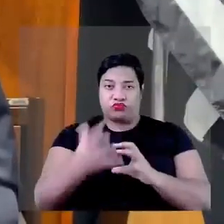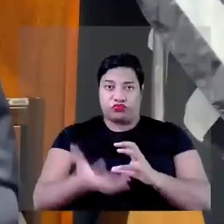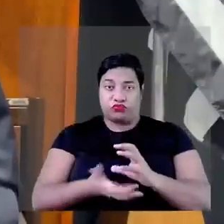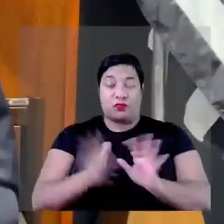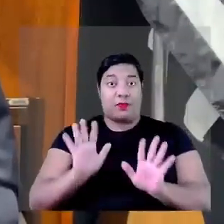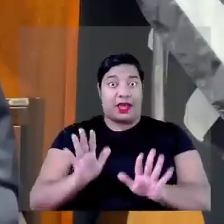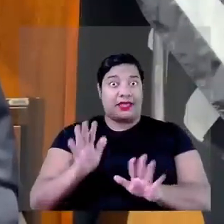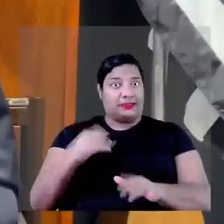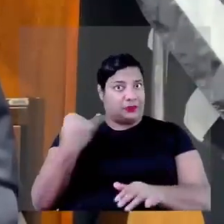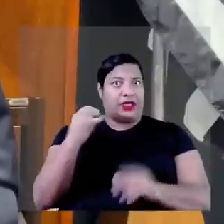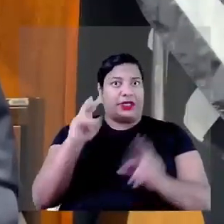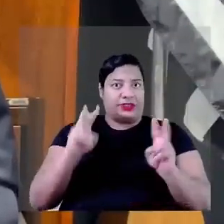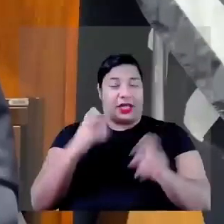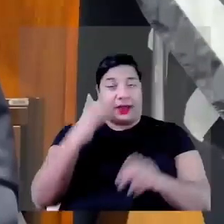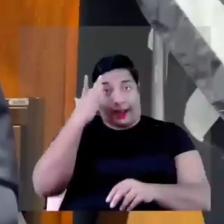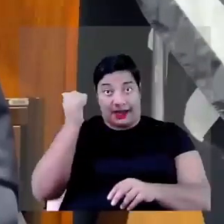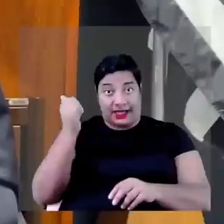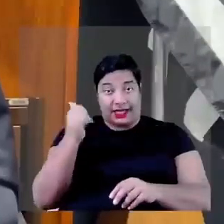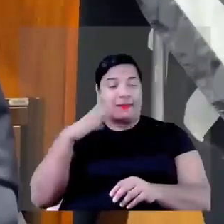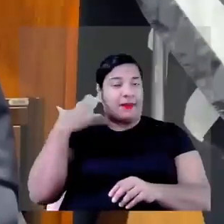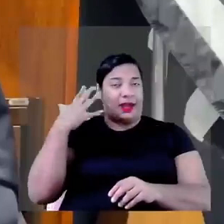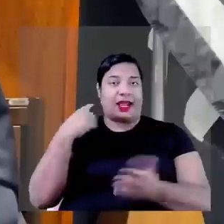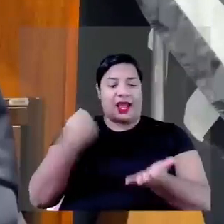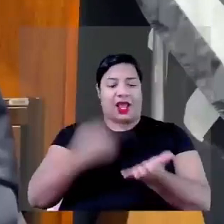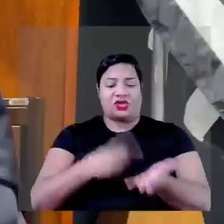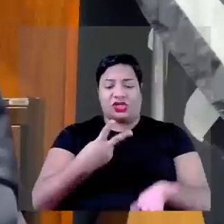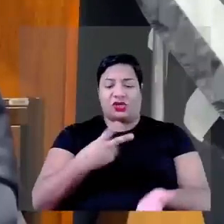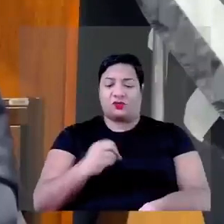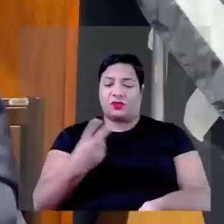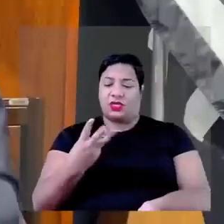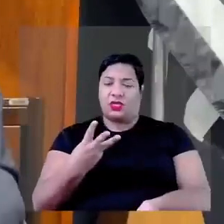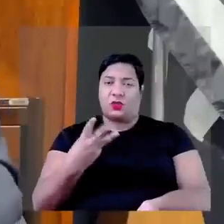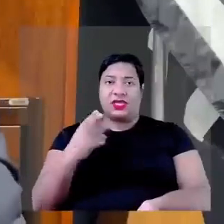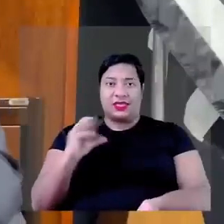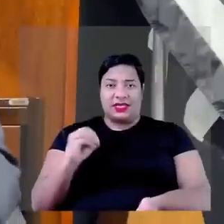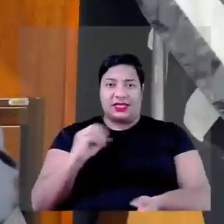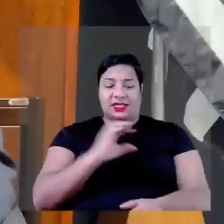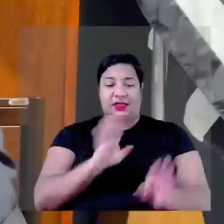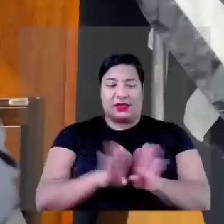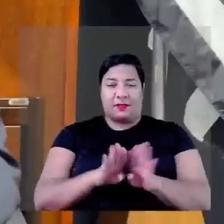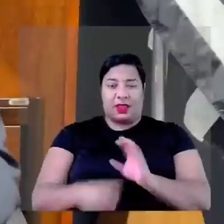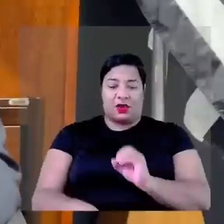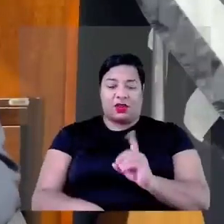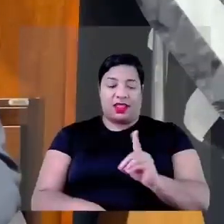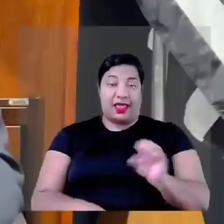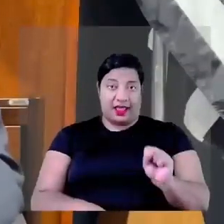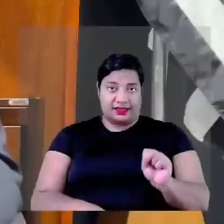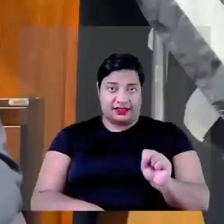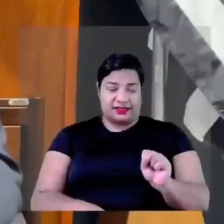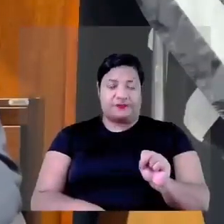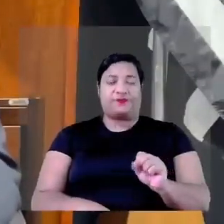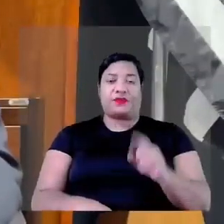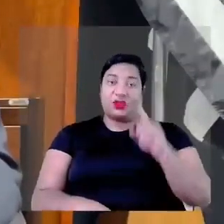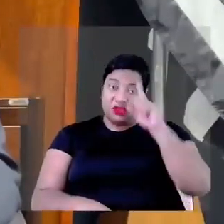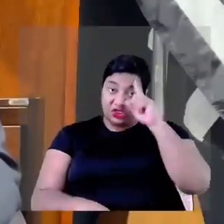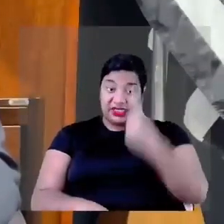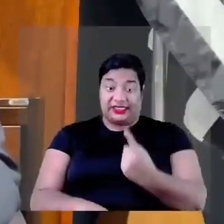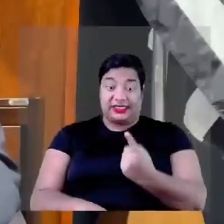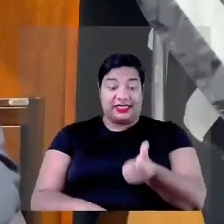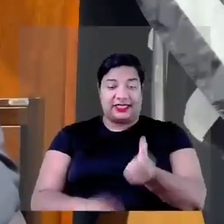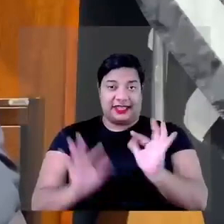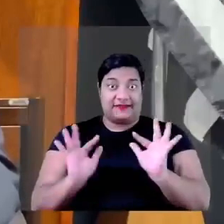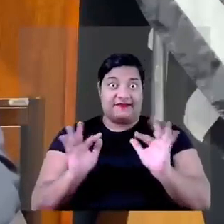palestra Agenda 2030 e os Objetivos do Desenvolvimento Sustentável. E no dia 16, para